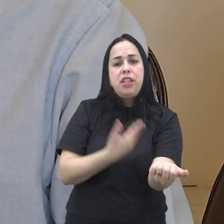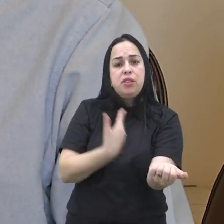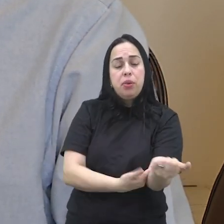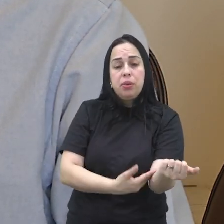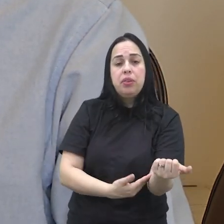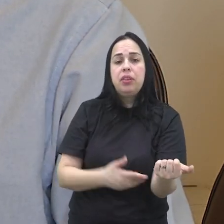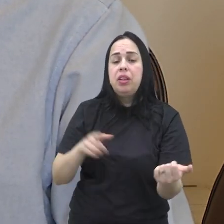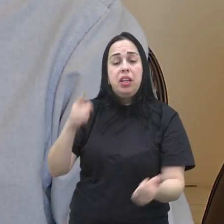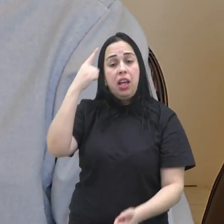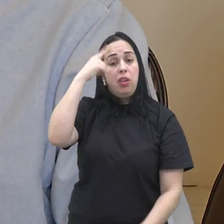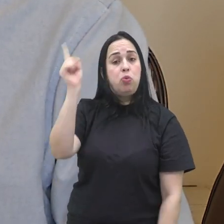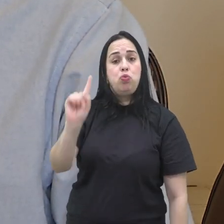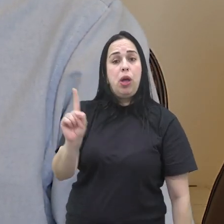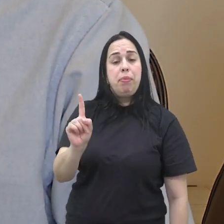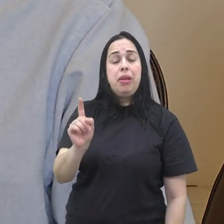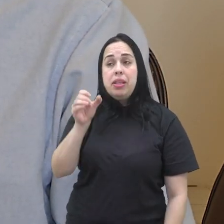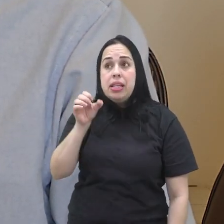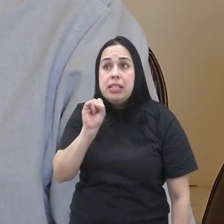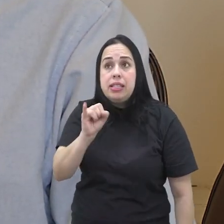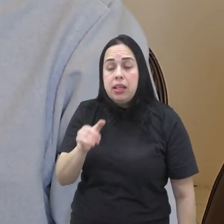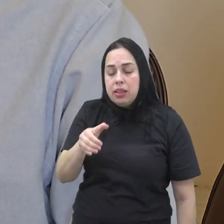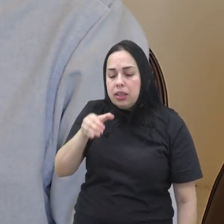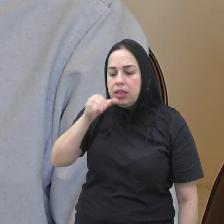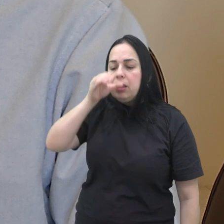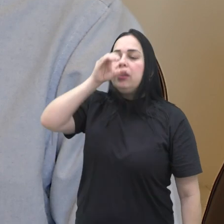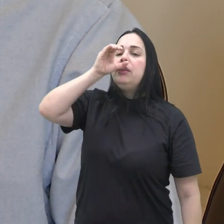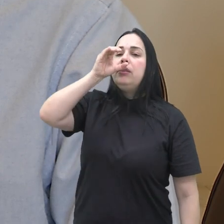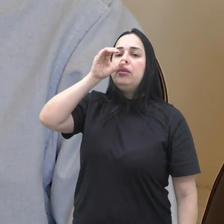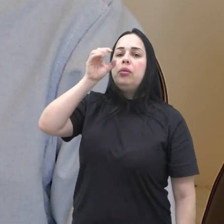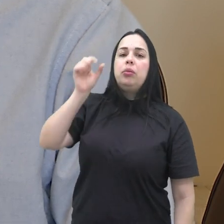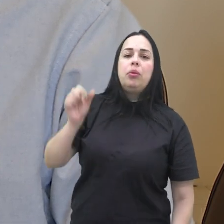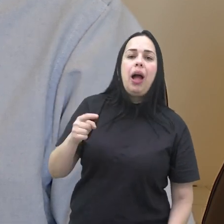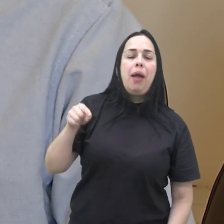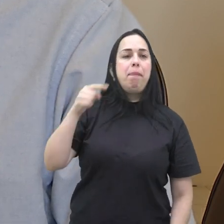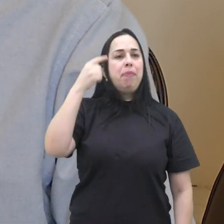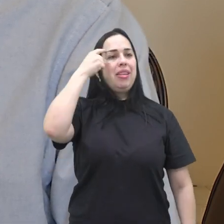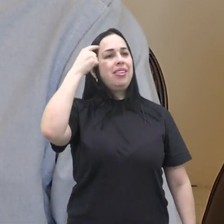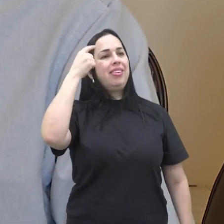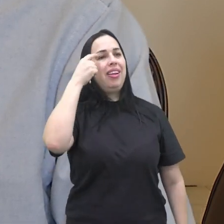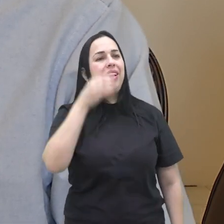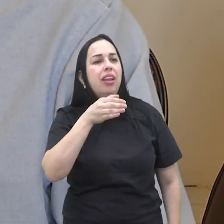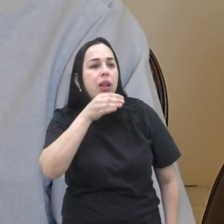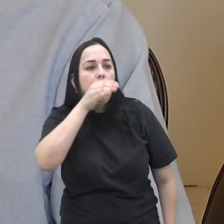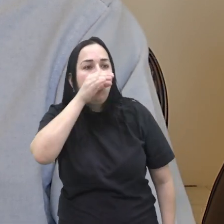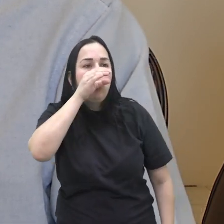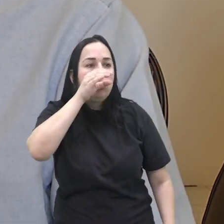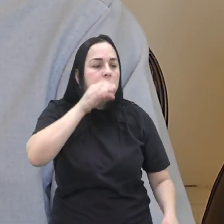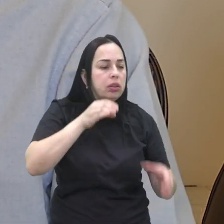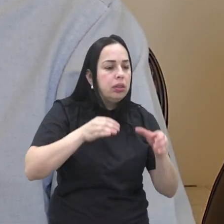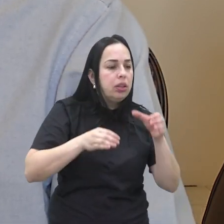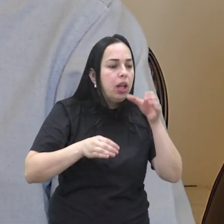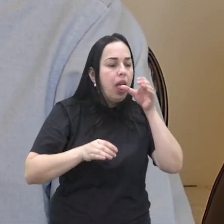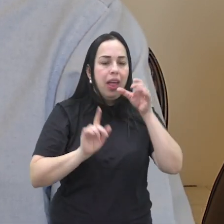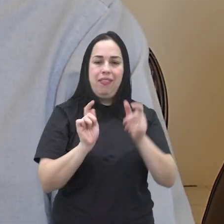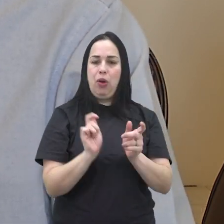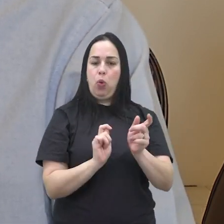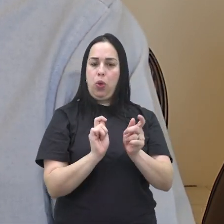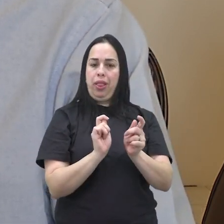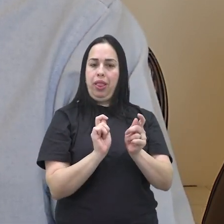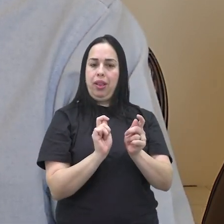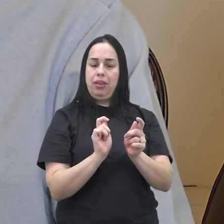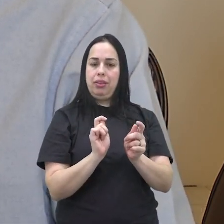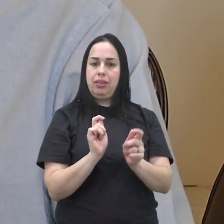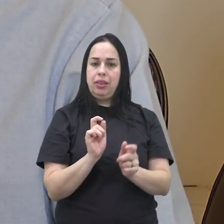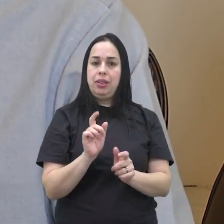de dependência química. E muitas vezes a pessoa não sabe. Então, ela começa a beber, às vezes ela acha que vai beber uma